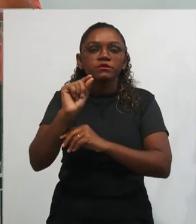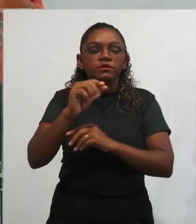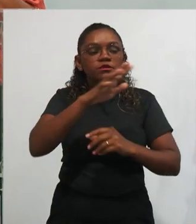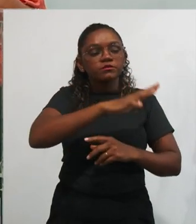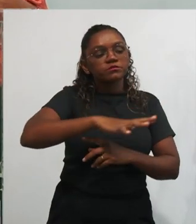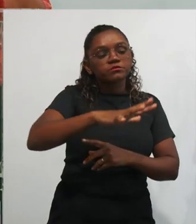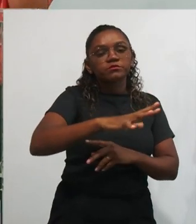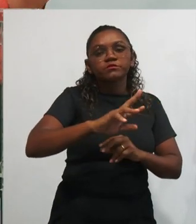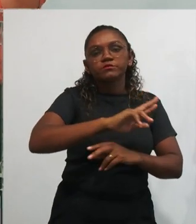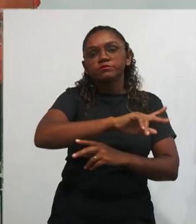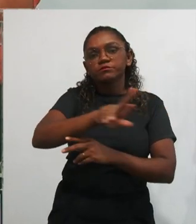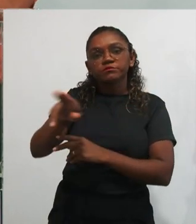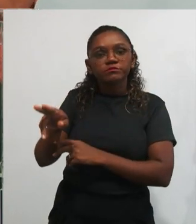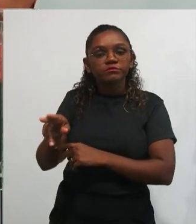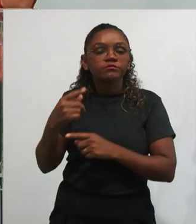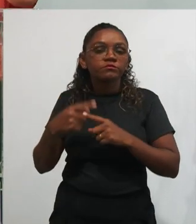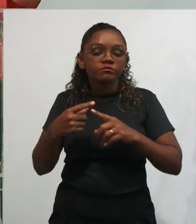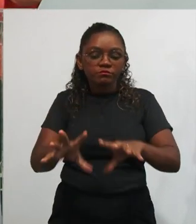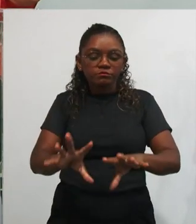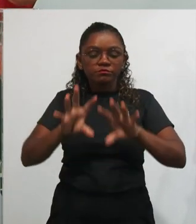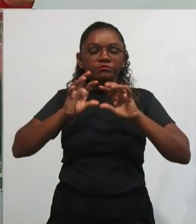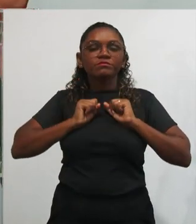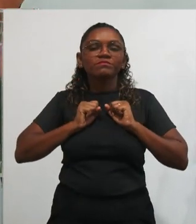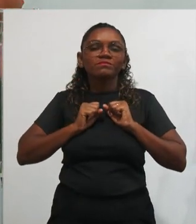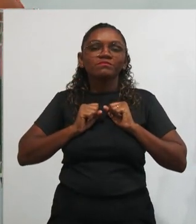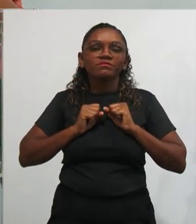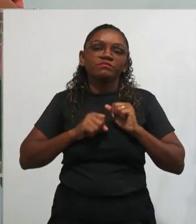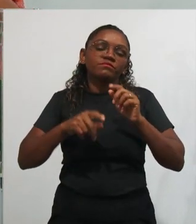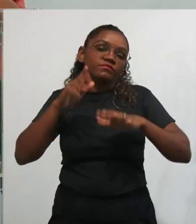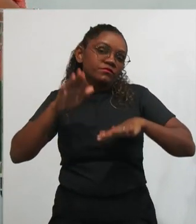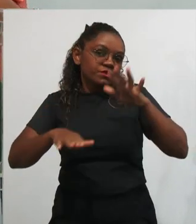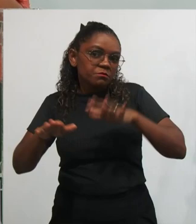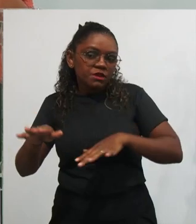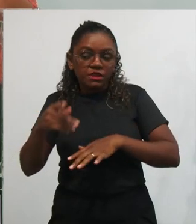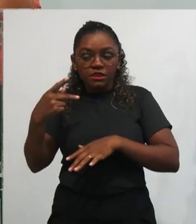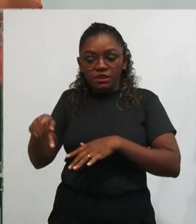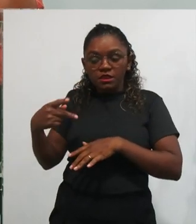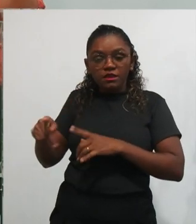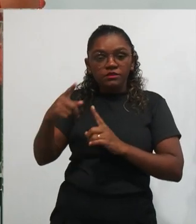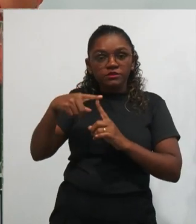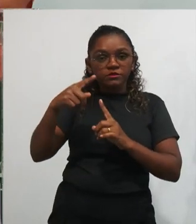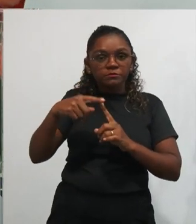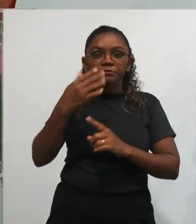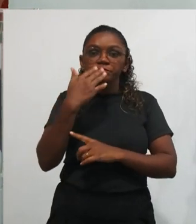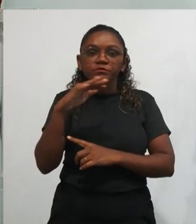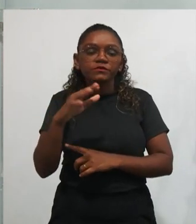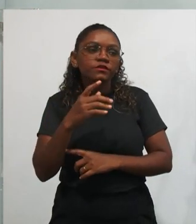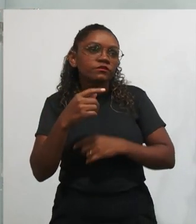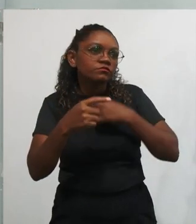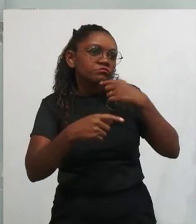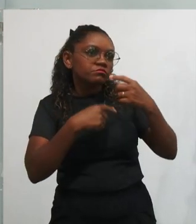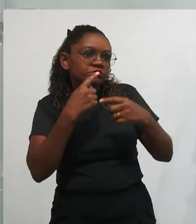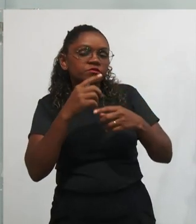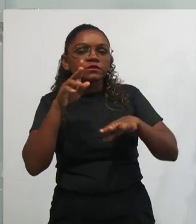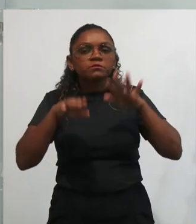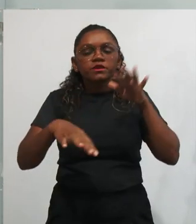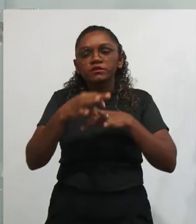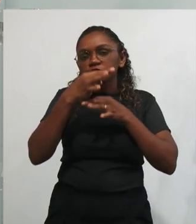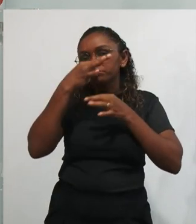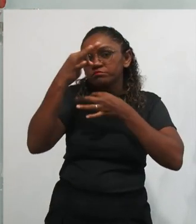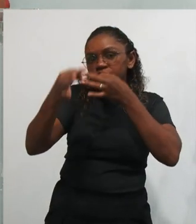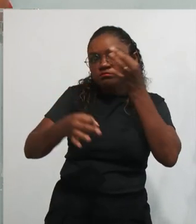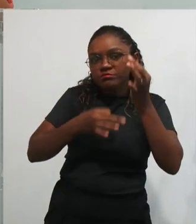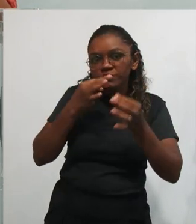se aproprie a gente sabe que a criança ela cria hipóteses né então muitas vezes ela vê um objeto ela cria uma